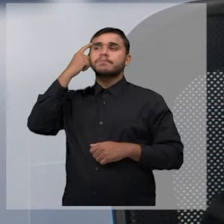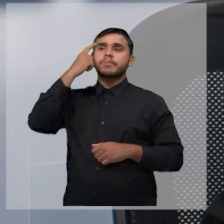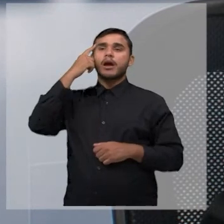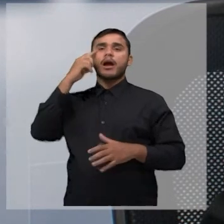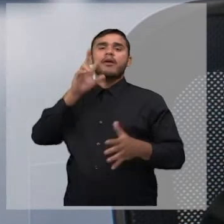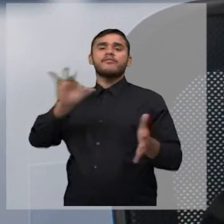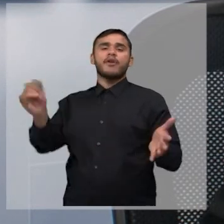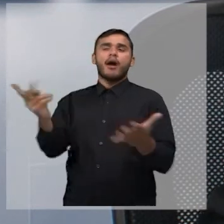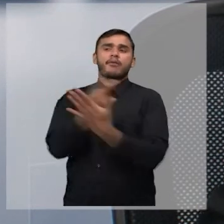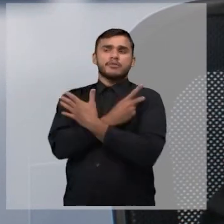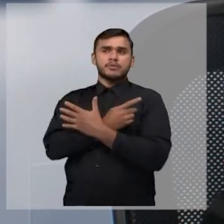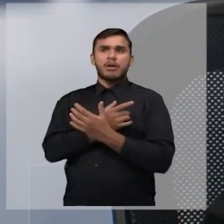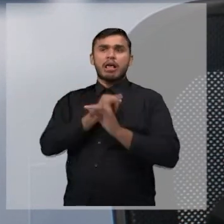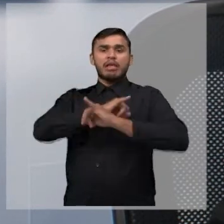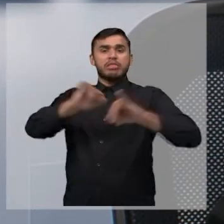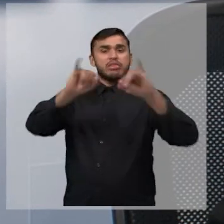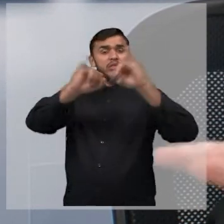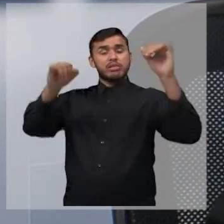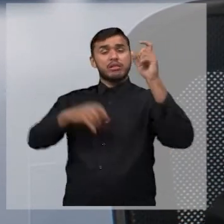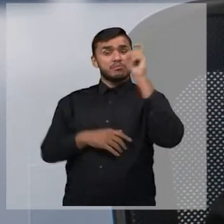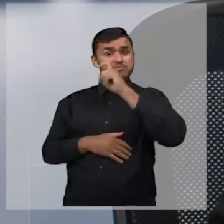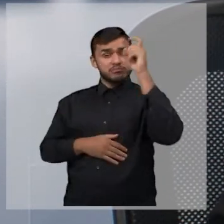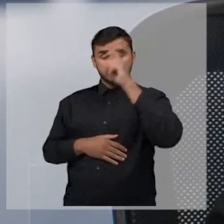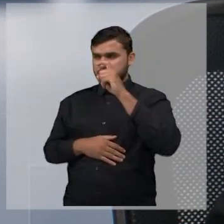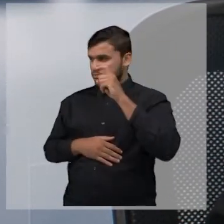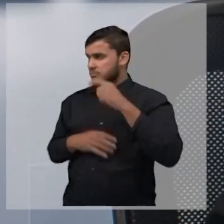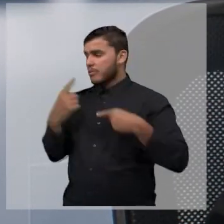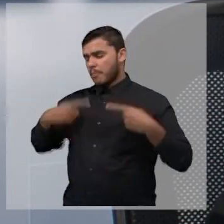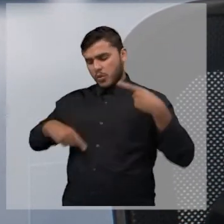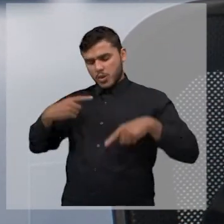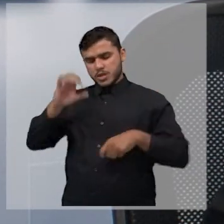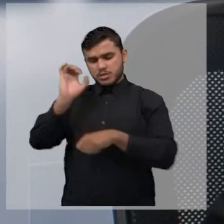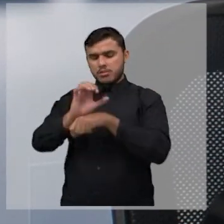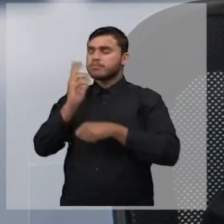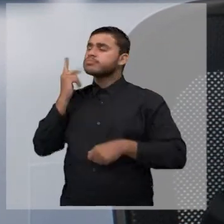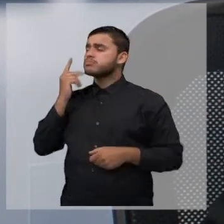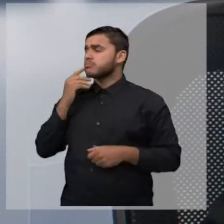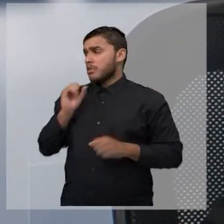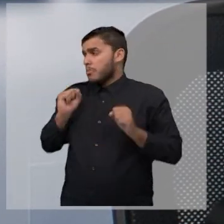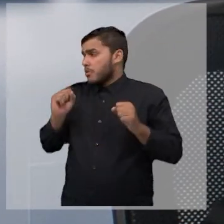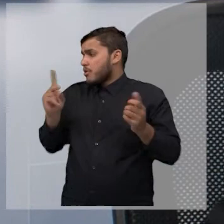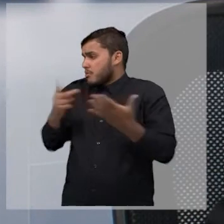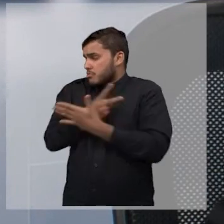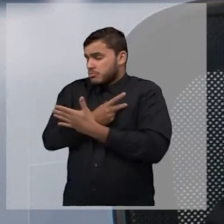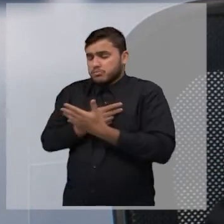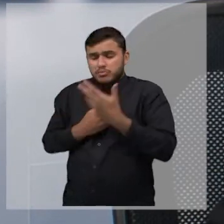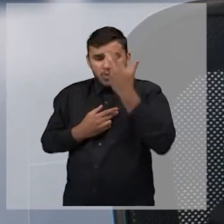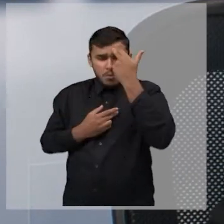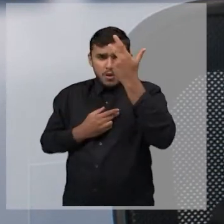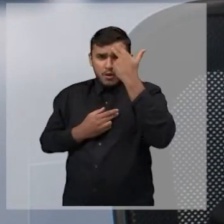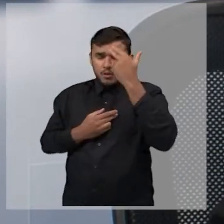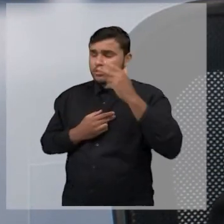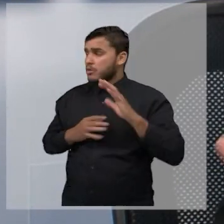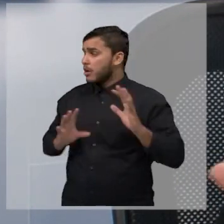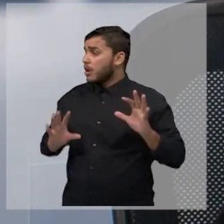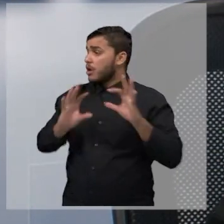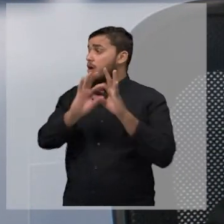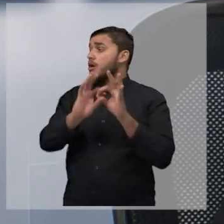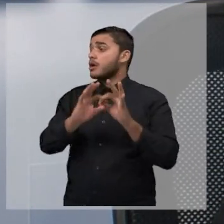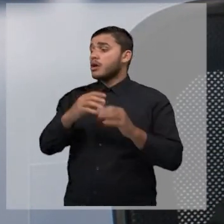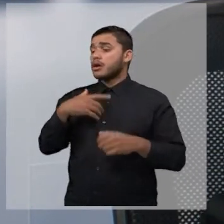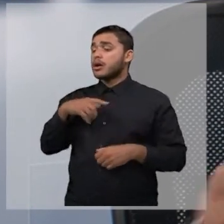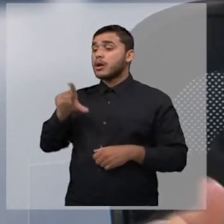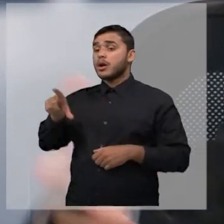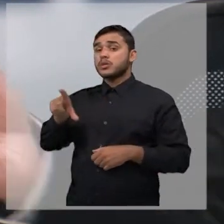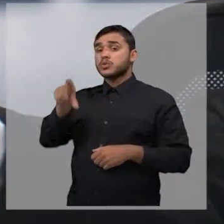um factoide ou um fake news na política cearense. O que pode acontecer, naturalmente, é ele colocar um aliado lá